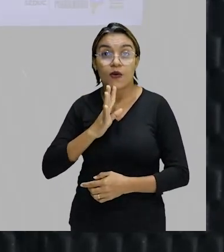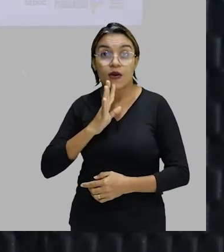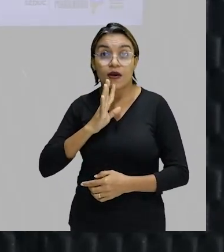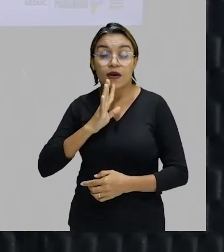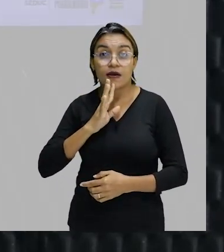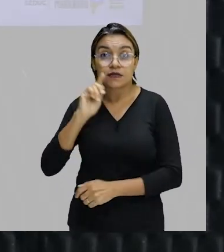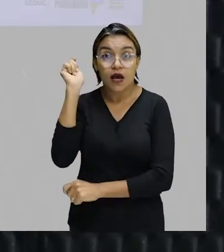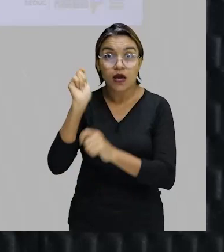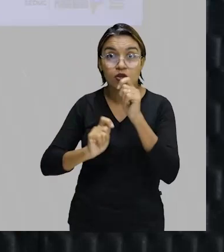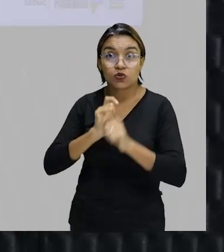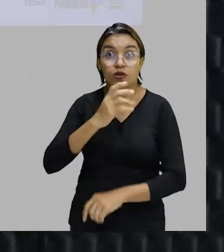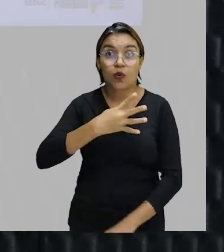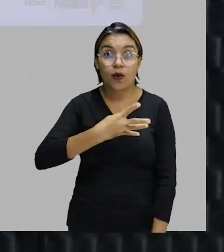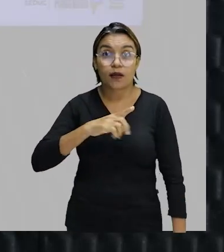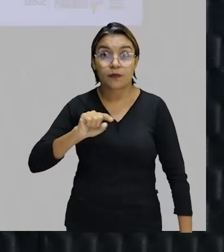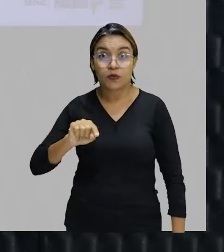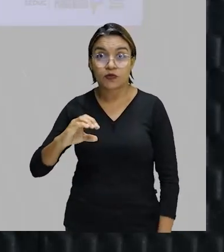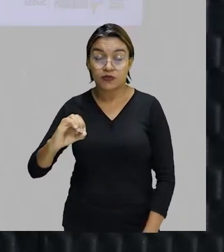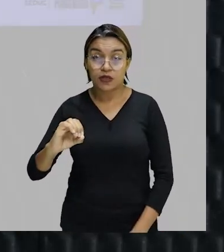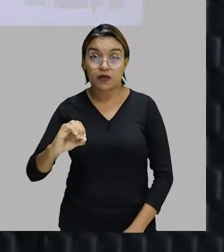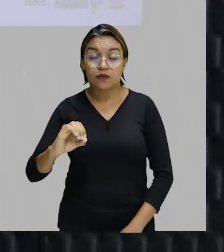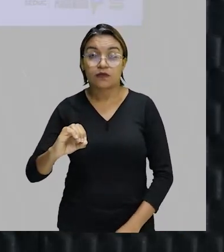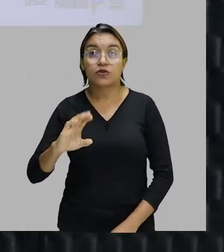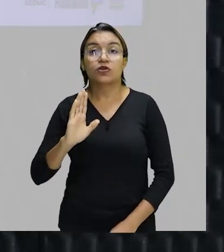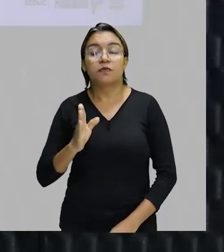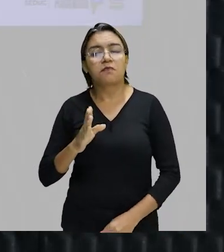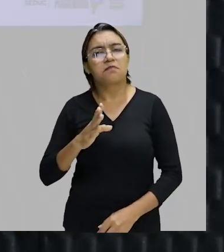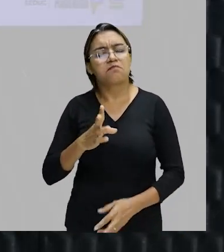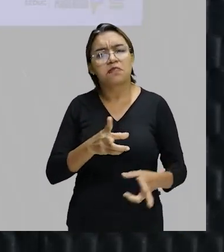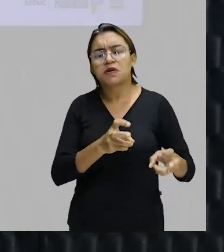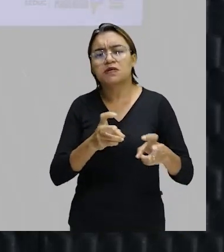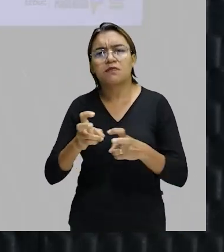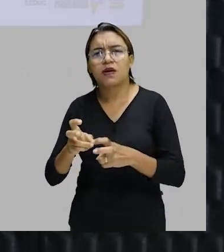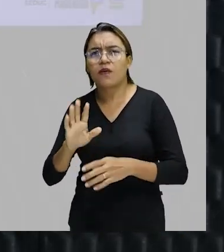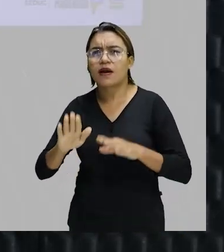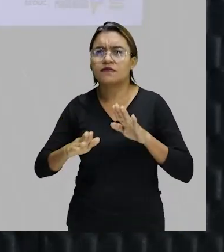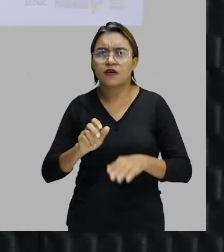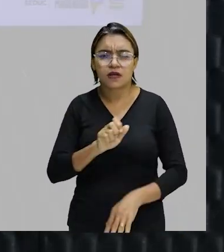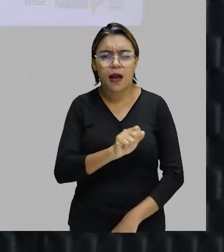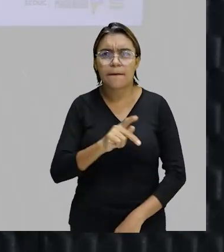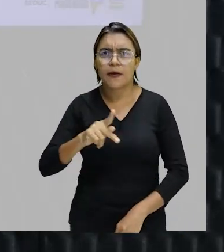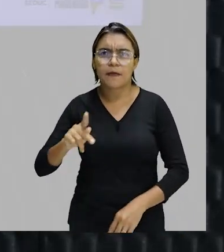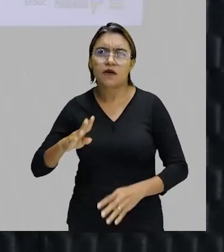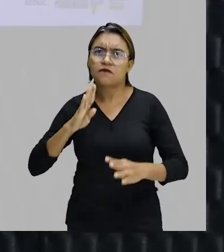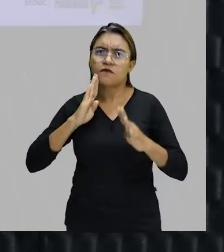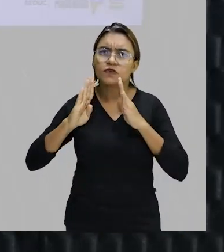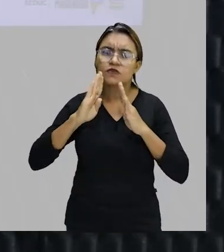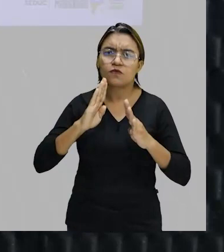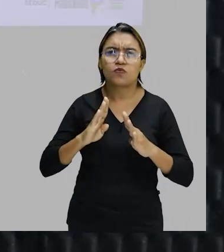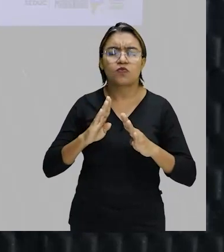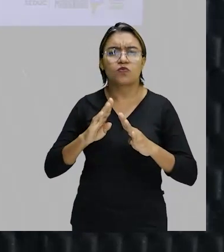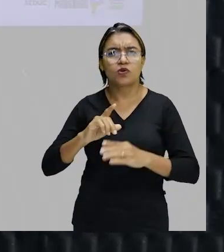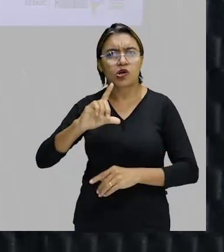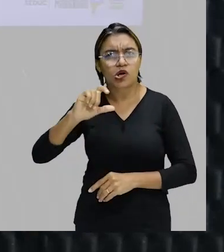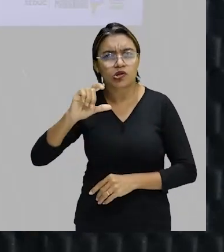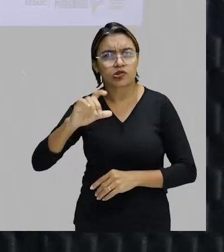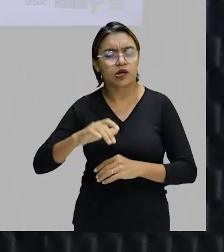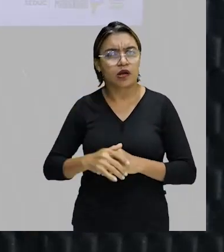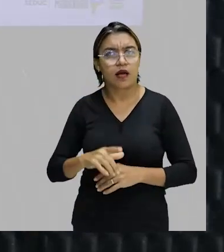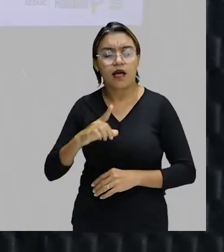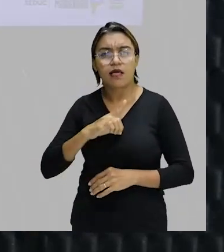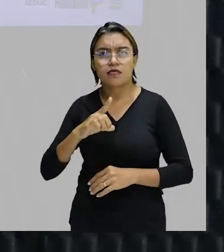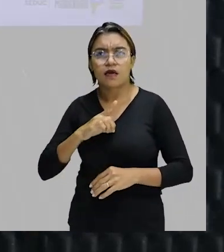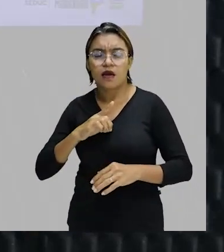4.0? Tu já percebeu, por exemplo, que às vezes quando tu abre teu aplicativo, Facebook, Instagram, parece